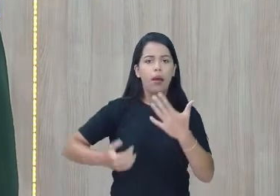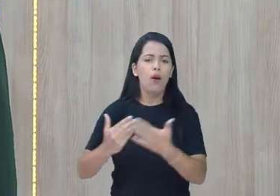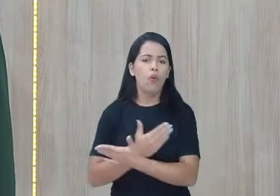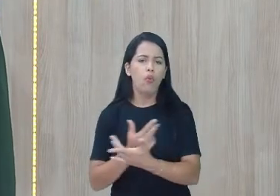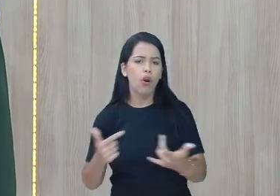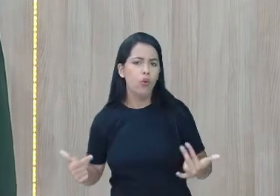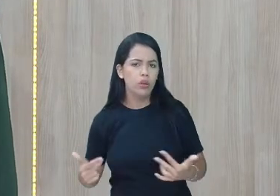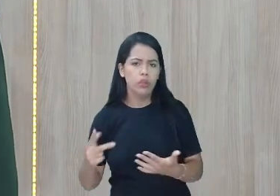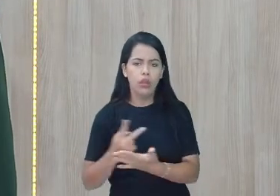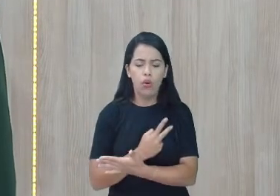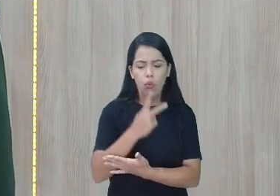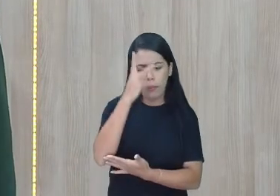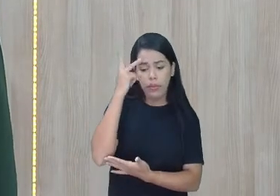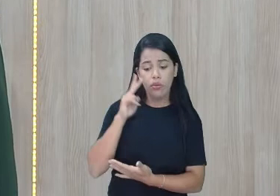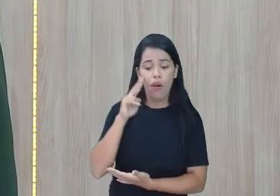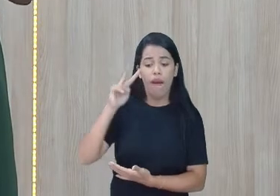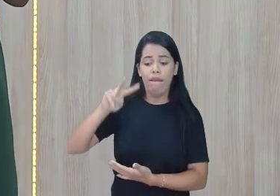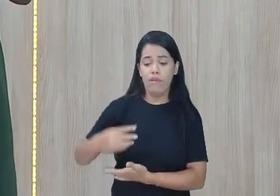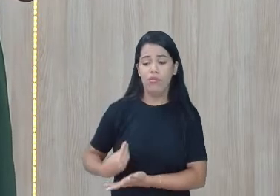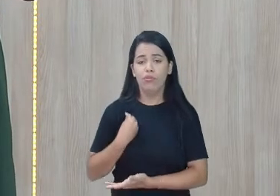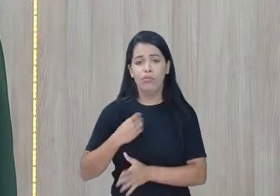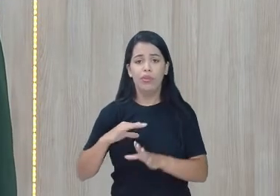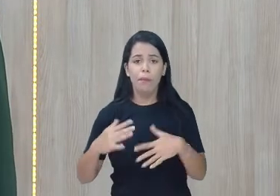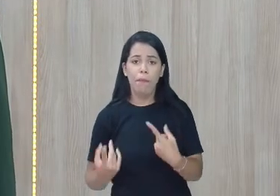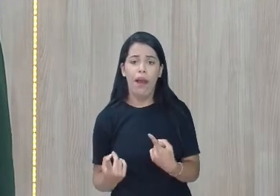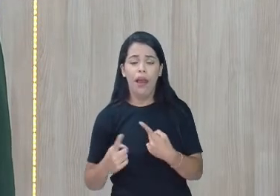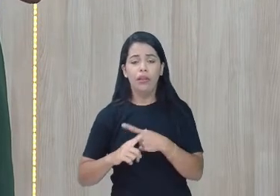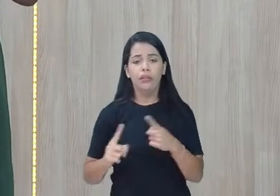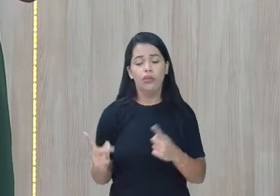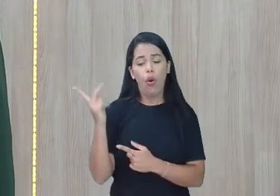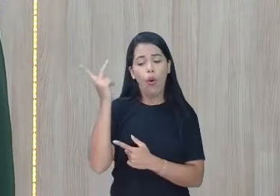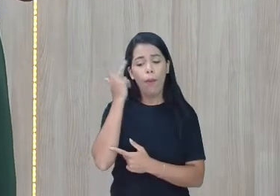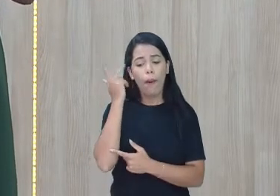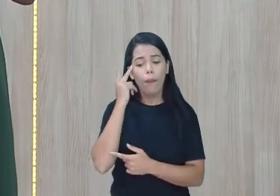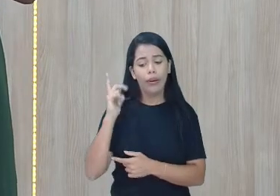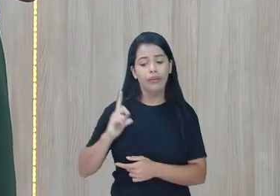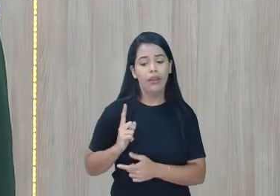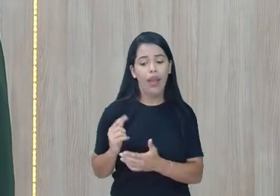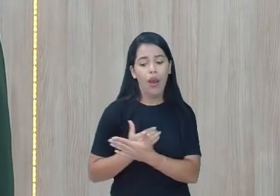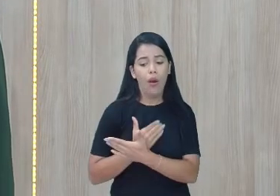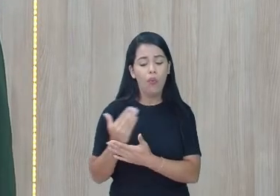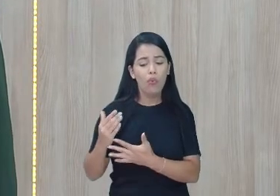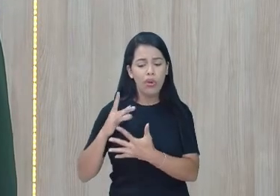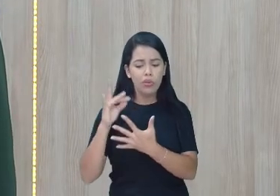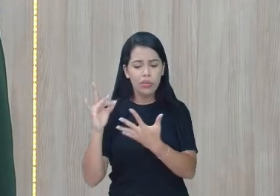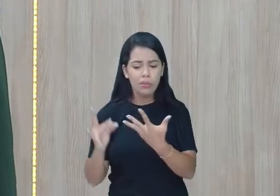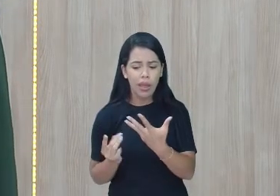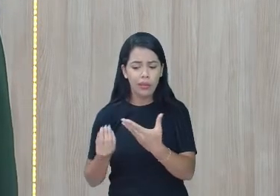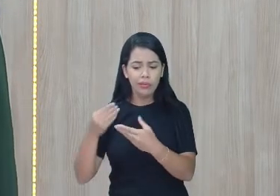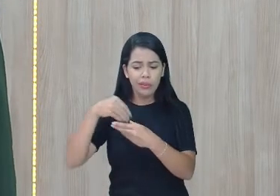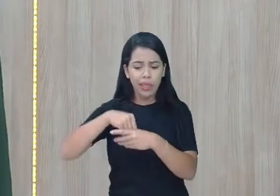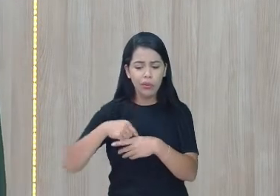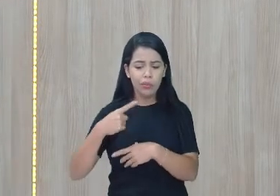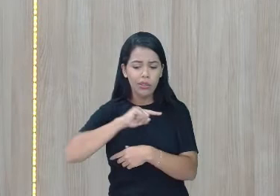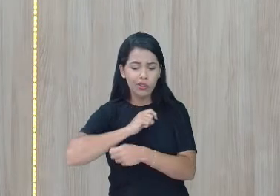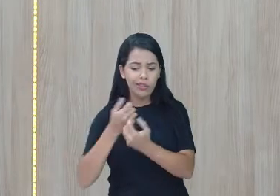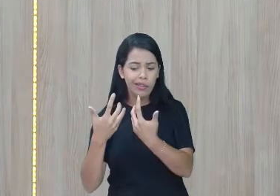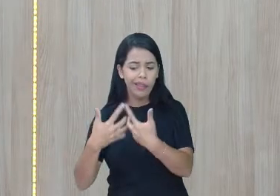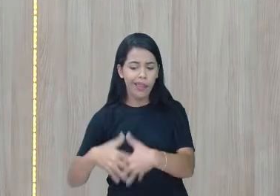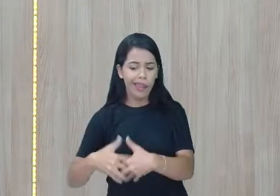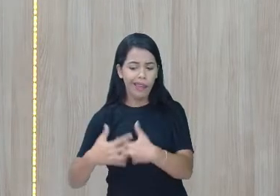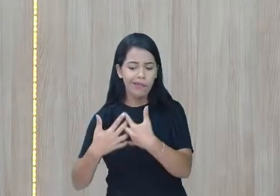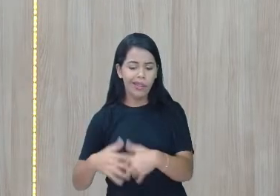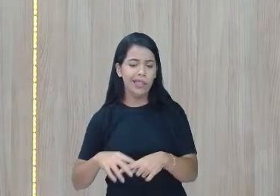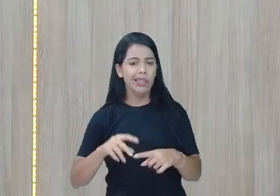presenciou. Só que aí a crônica, ela normalmente vai trazer algum aspecto reflexivo sobre aquilo, enquanto que a